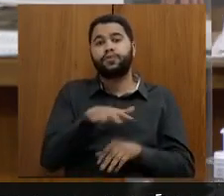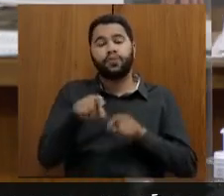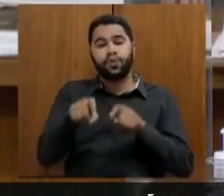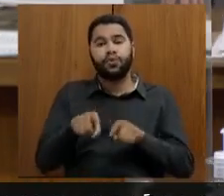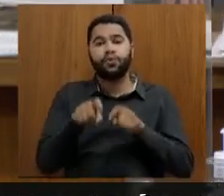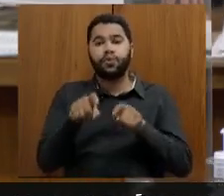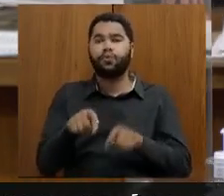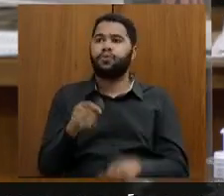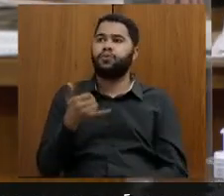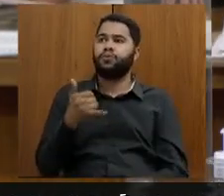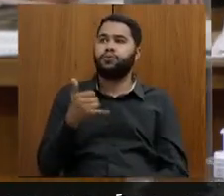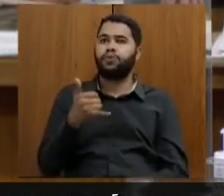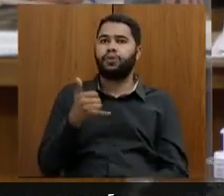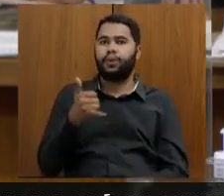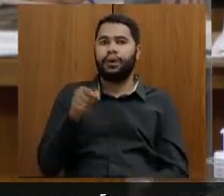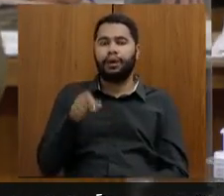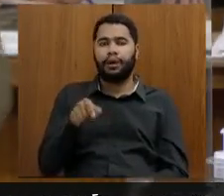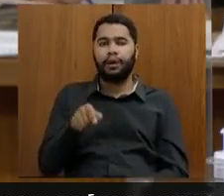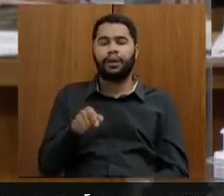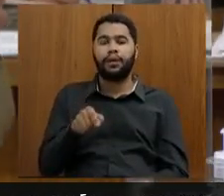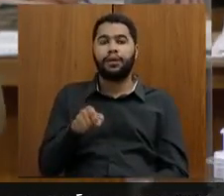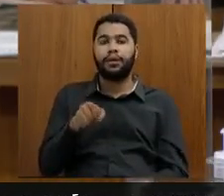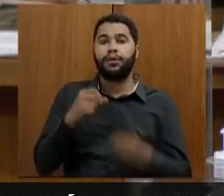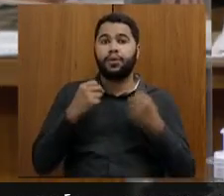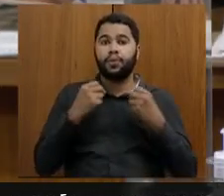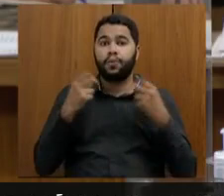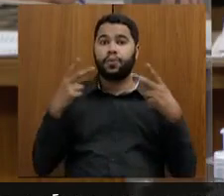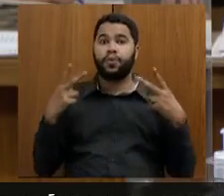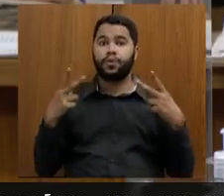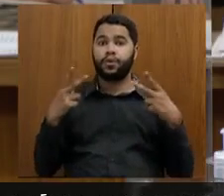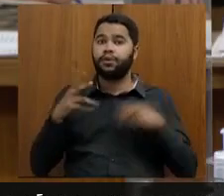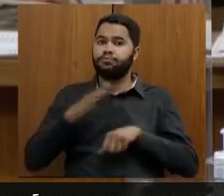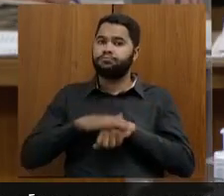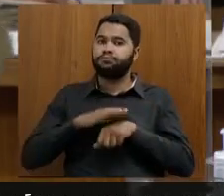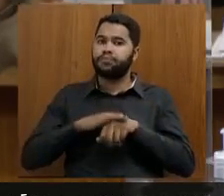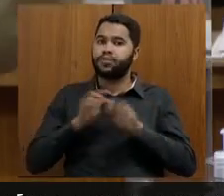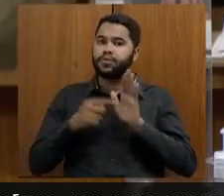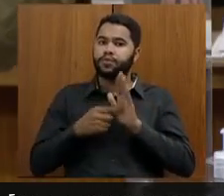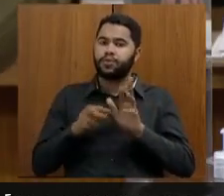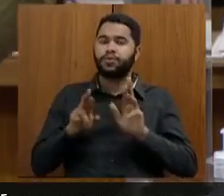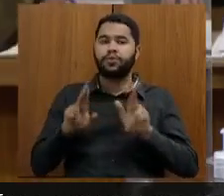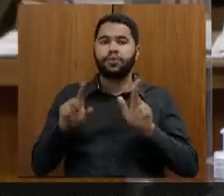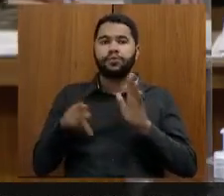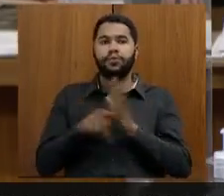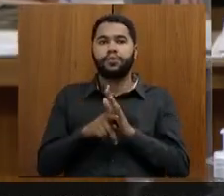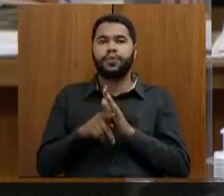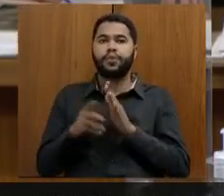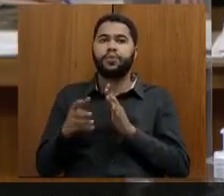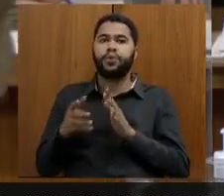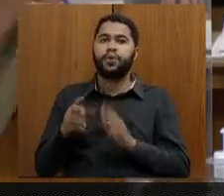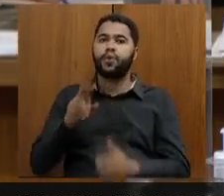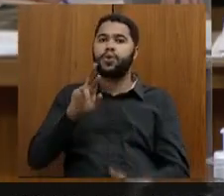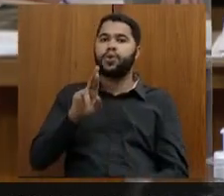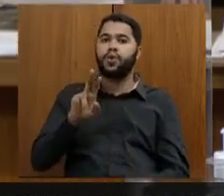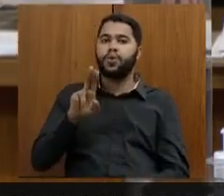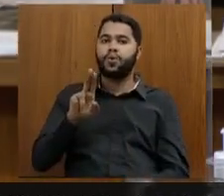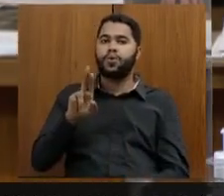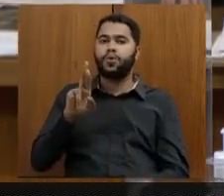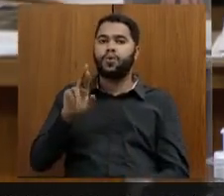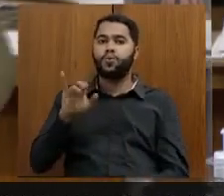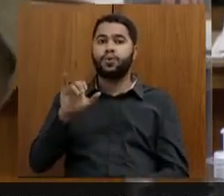tem um celular lá que o motorista da Patrulha isso que faz a diferença ele tem ali uma rede de vizinhos rurais